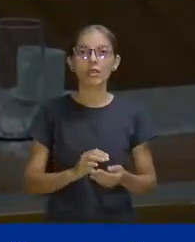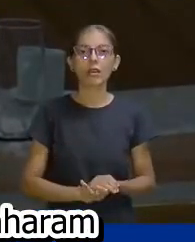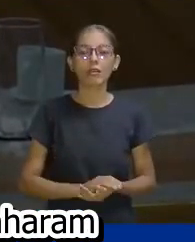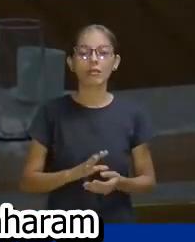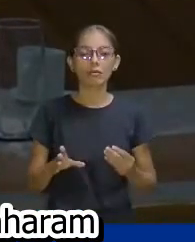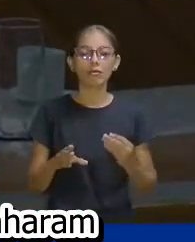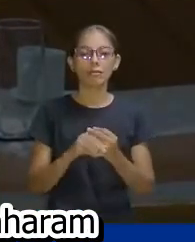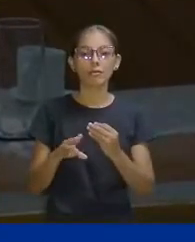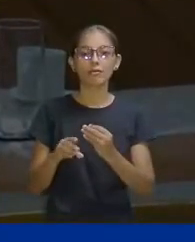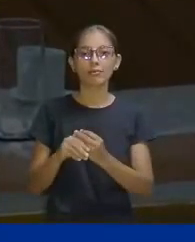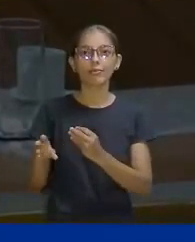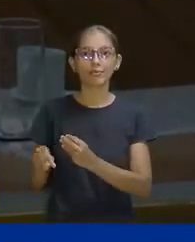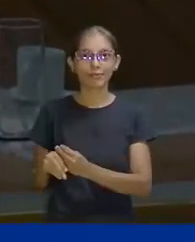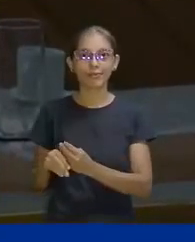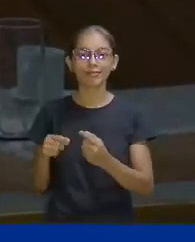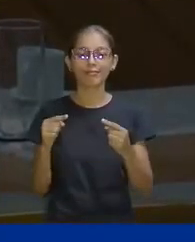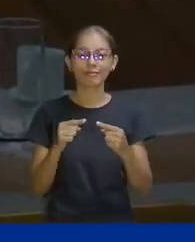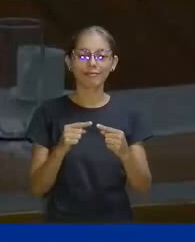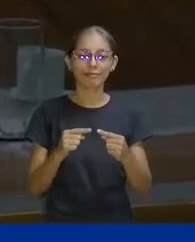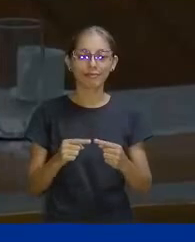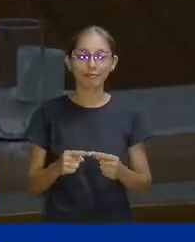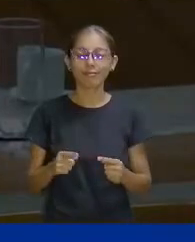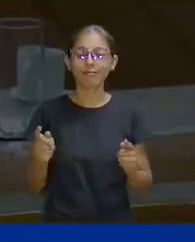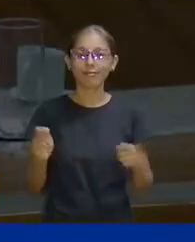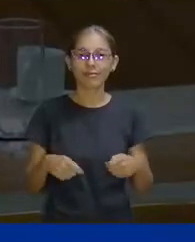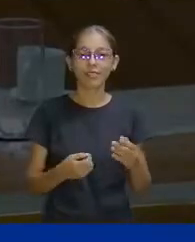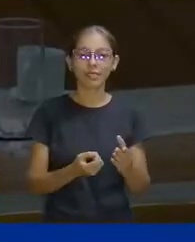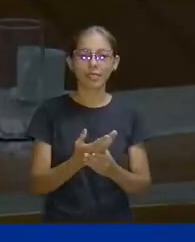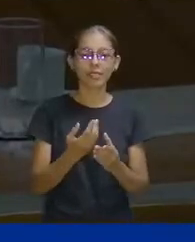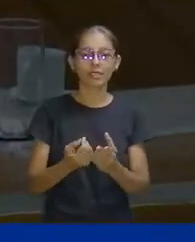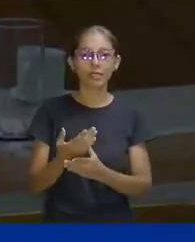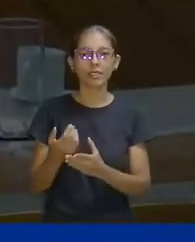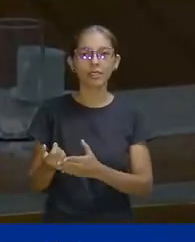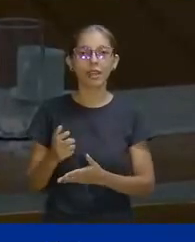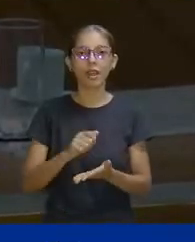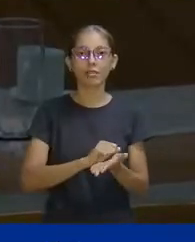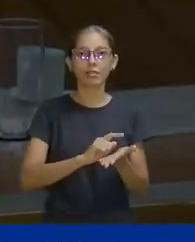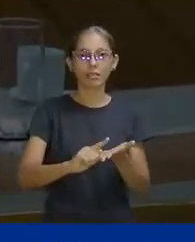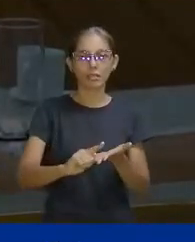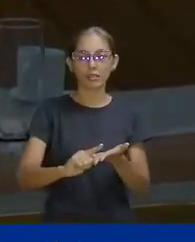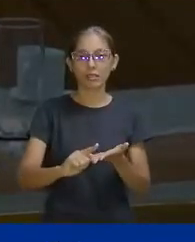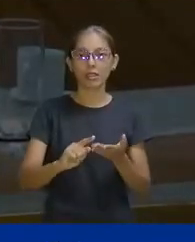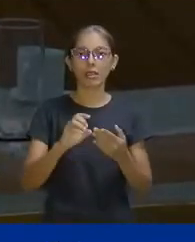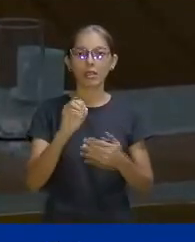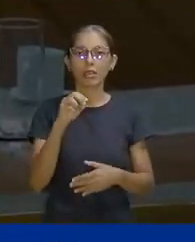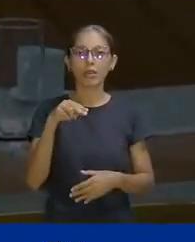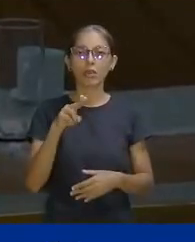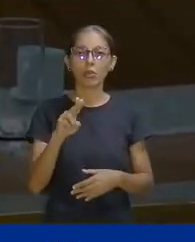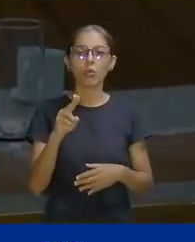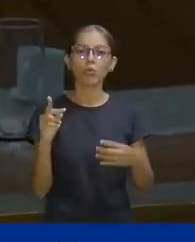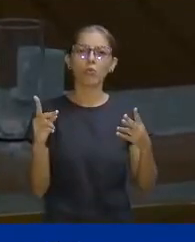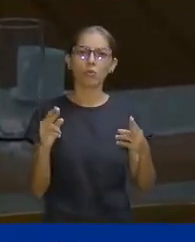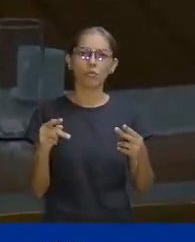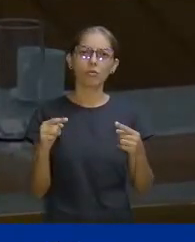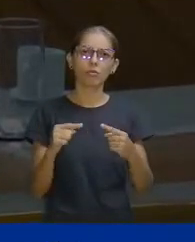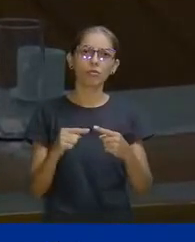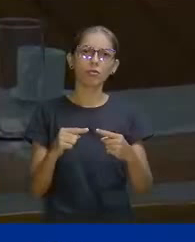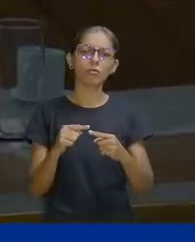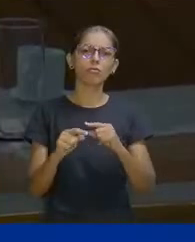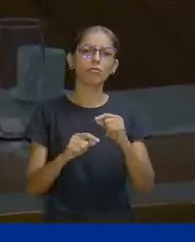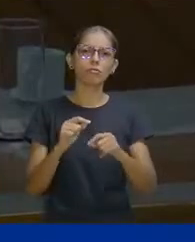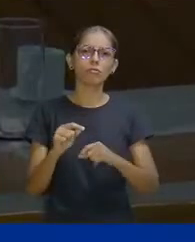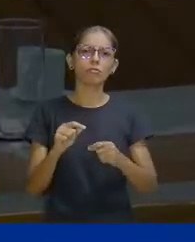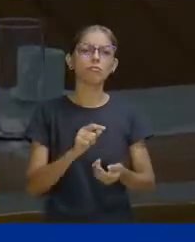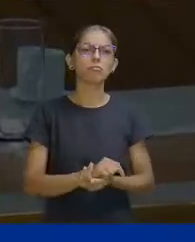exatamente alinhadas com a Agenda 2030 da ONU, né, que foi uma agenda que foi, inclusive, incorporada